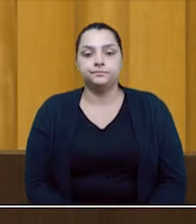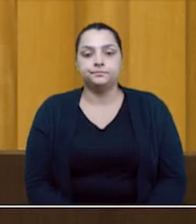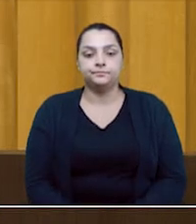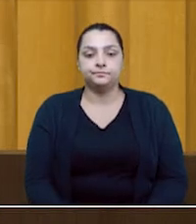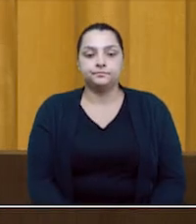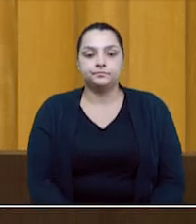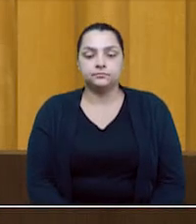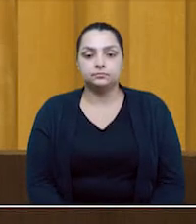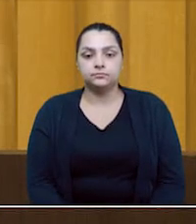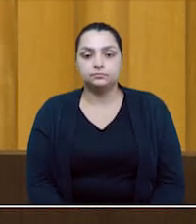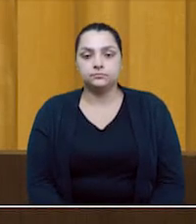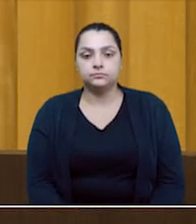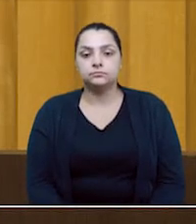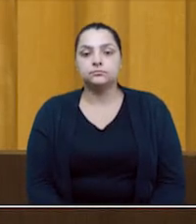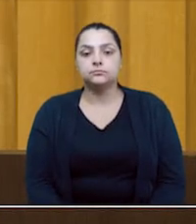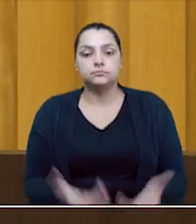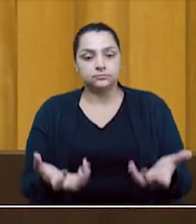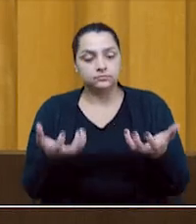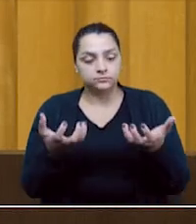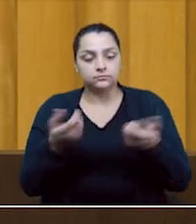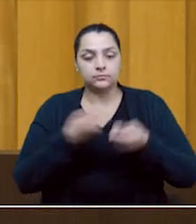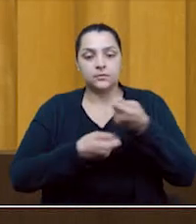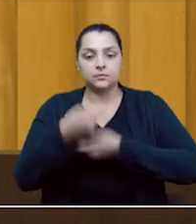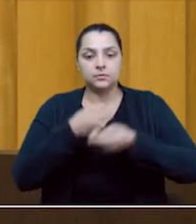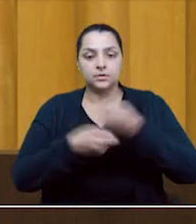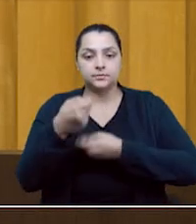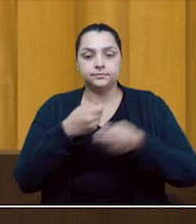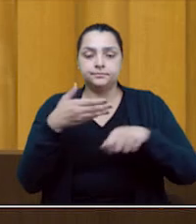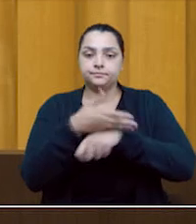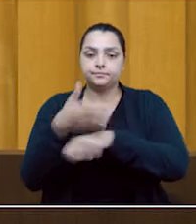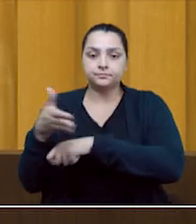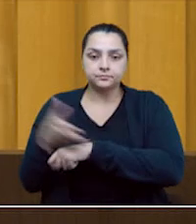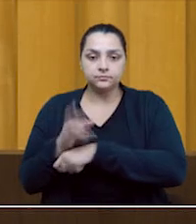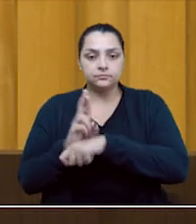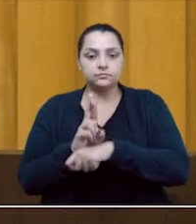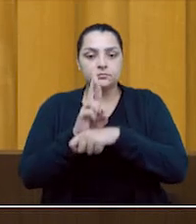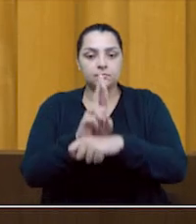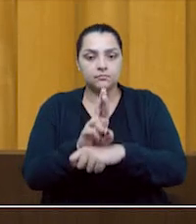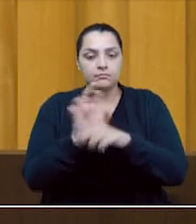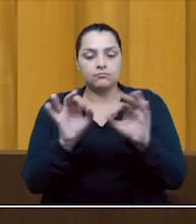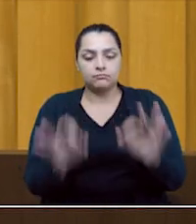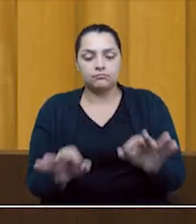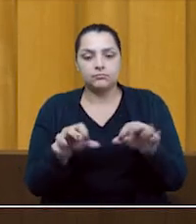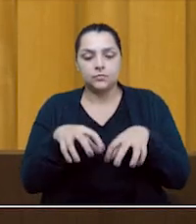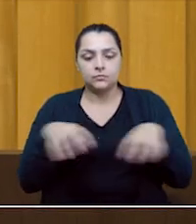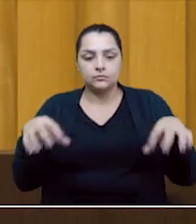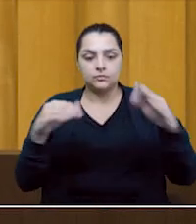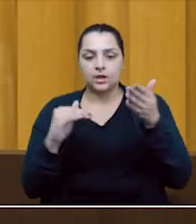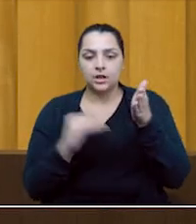a busca de uma administração participativa e representativa efetivamente em todos os níveis.